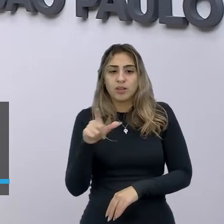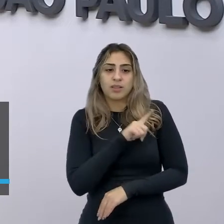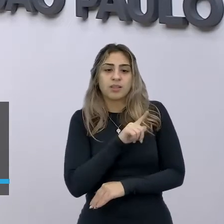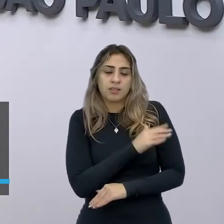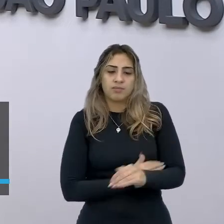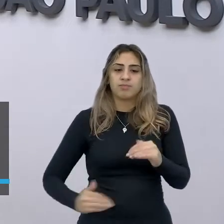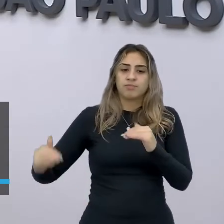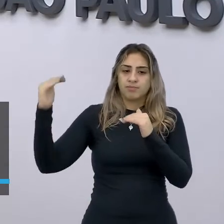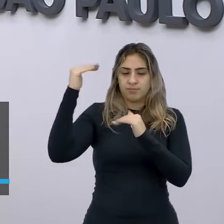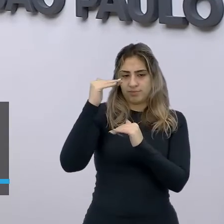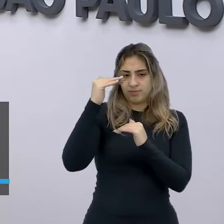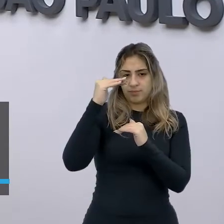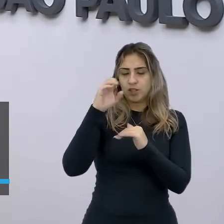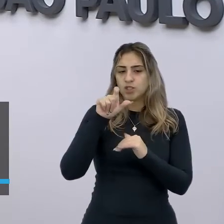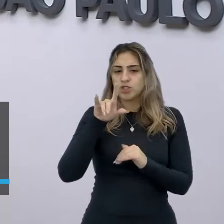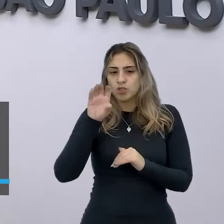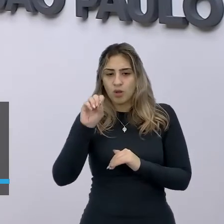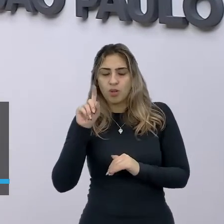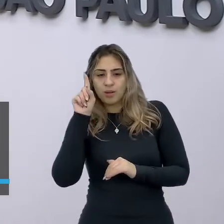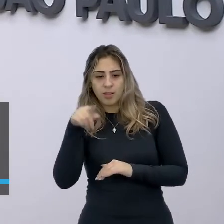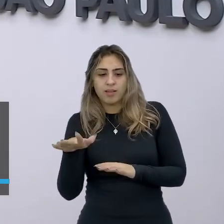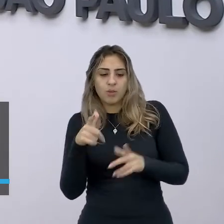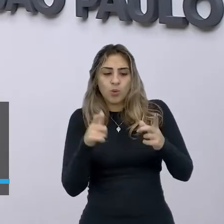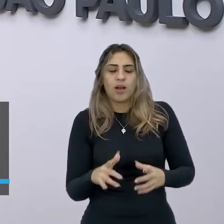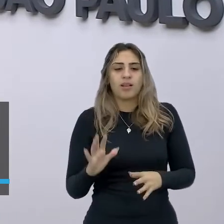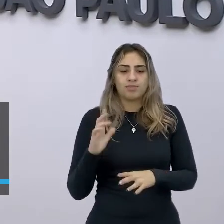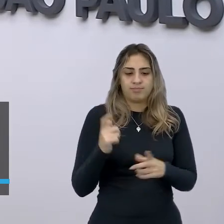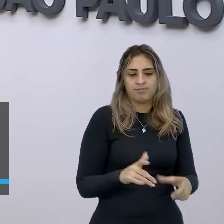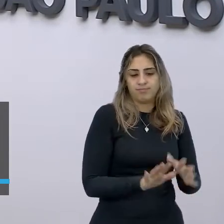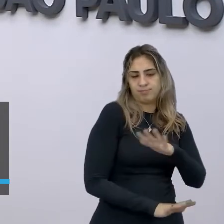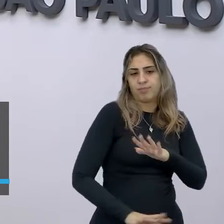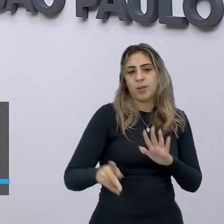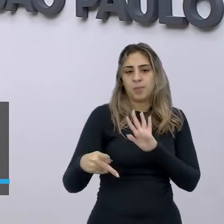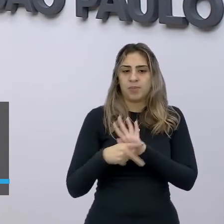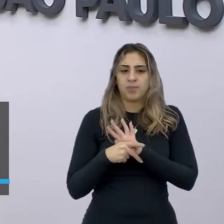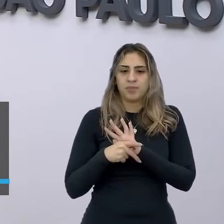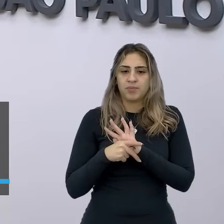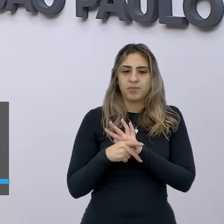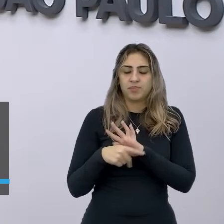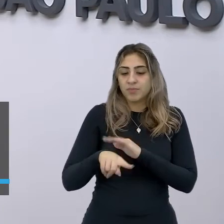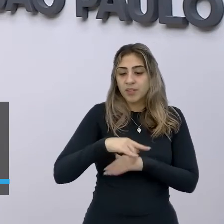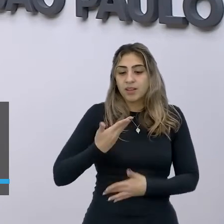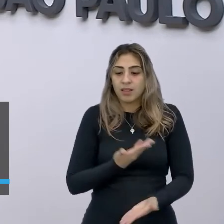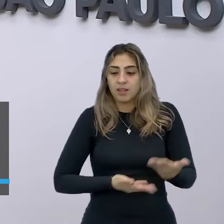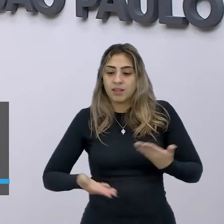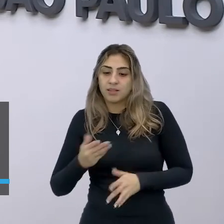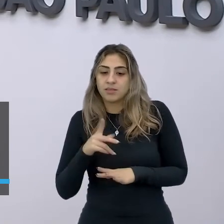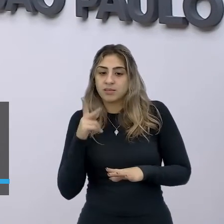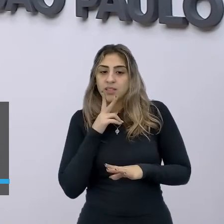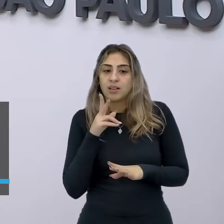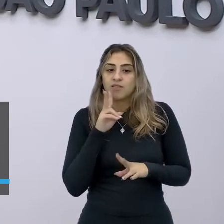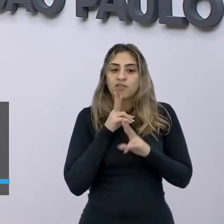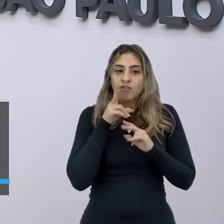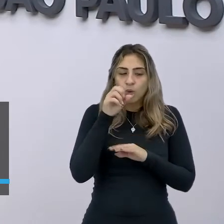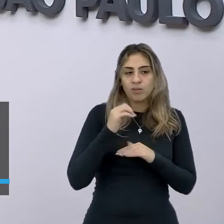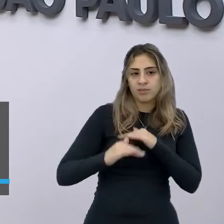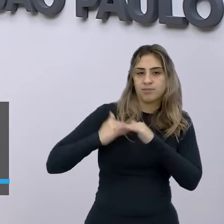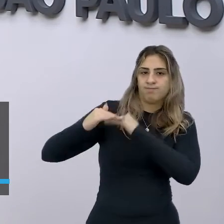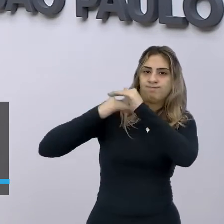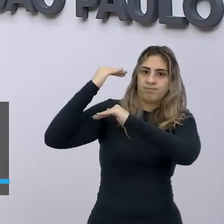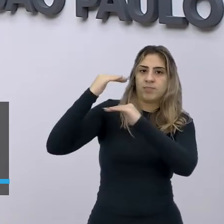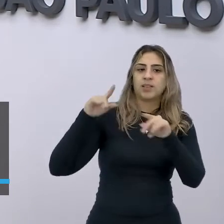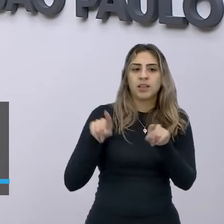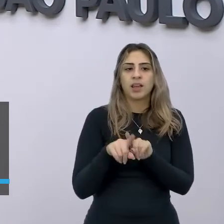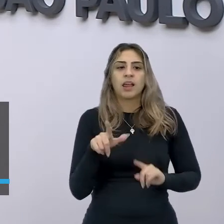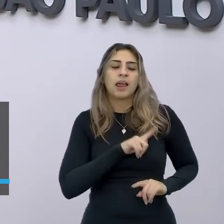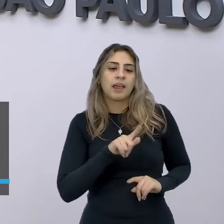acima do solo, que é o espaço aéreo, né? Então, é disso que se trata também as Forças Armadas, né? As Forças Armadas,